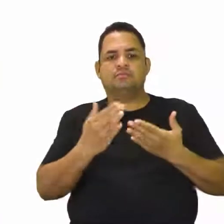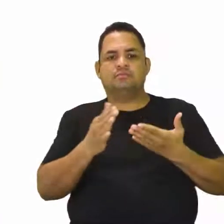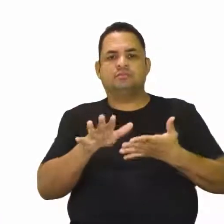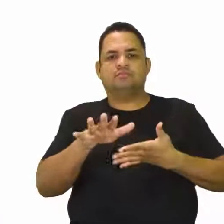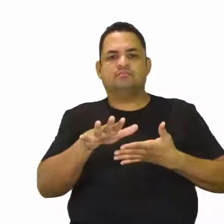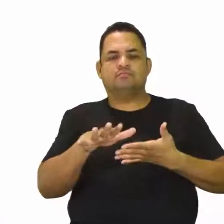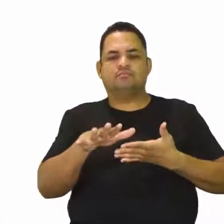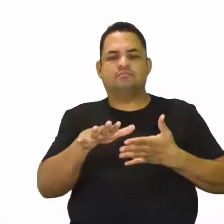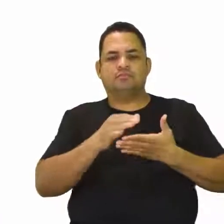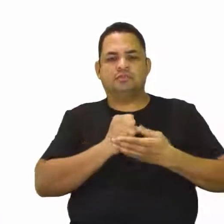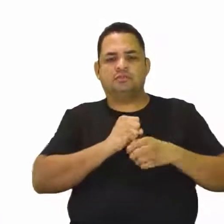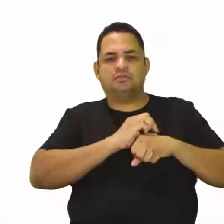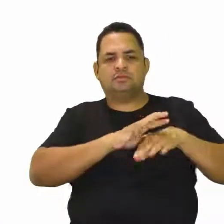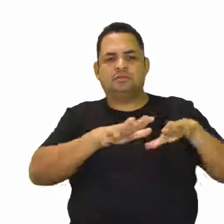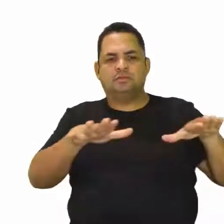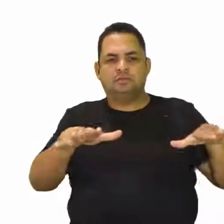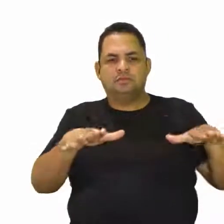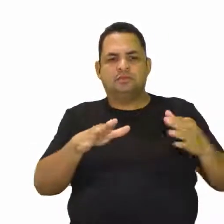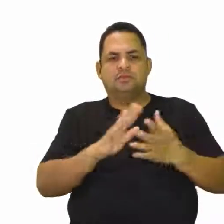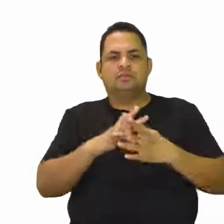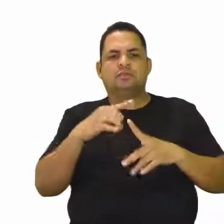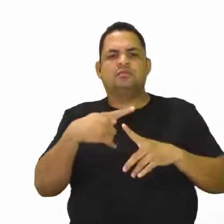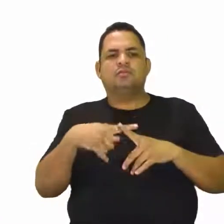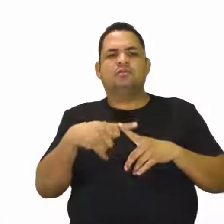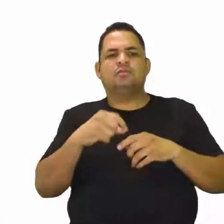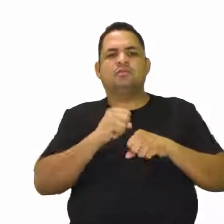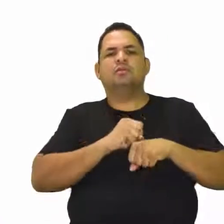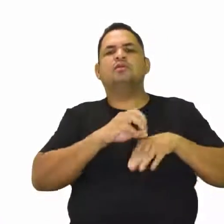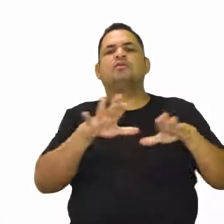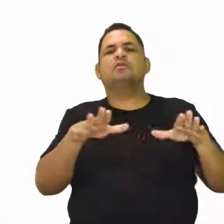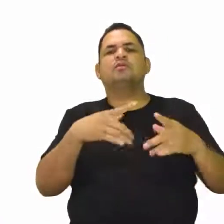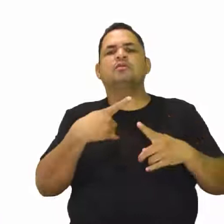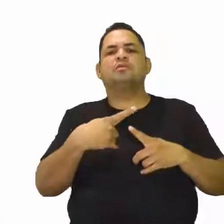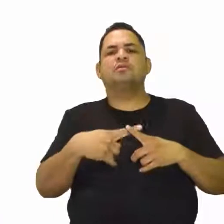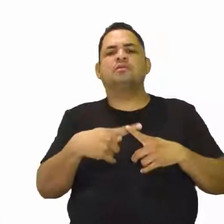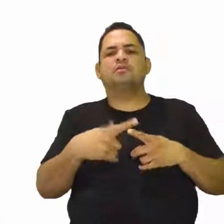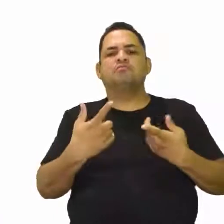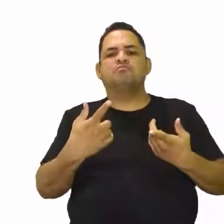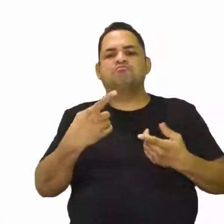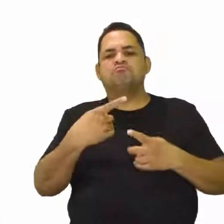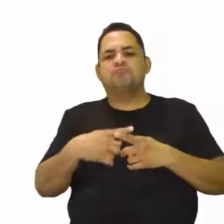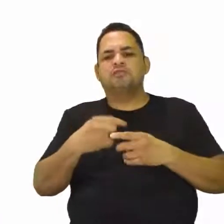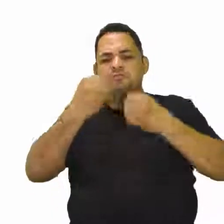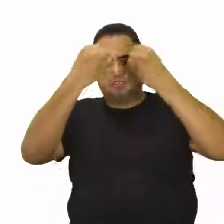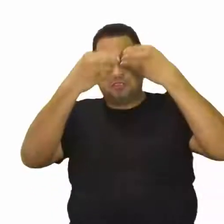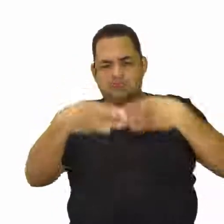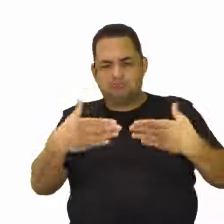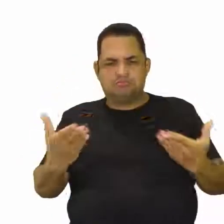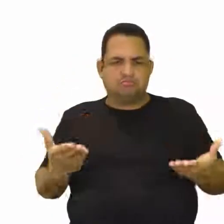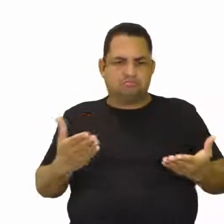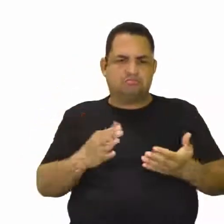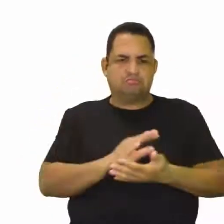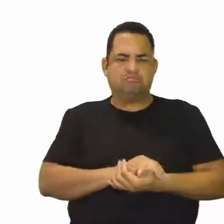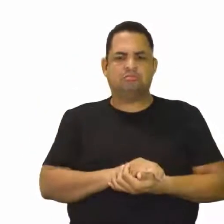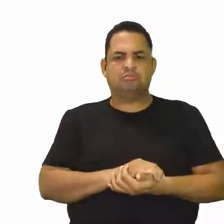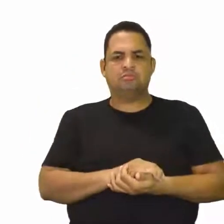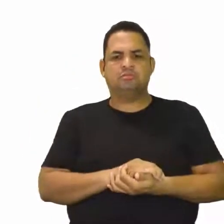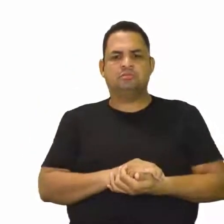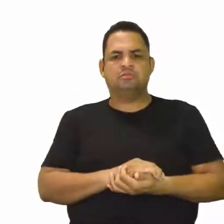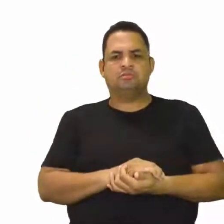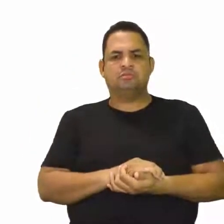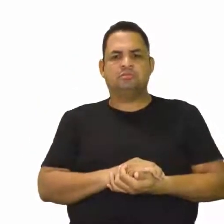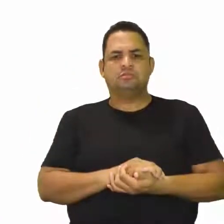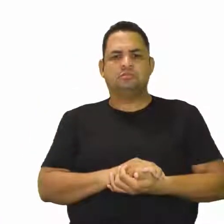esse expansionismo. Ou seja, por que querem expandir? Por esse motivo. Tudo bem, deixa rolar.